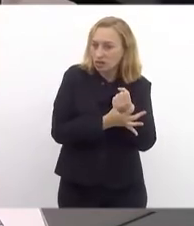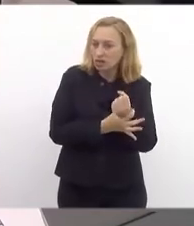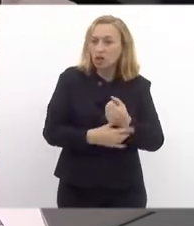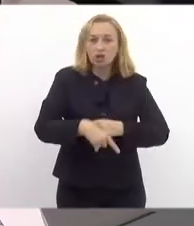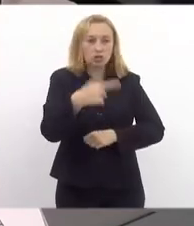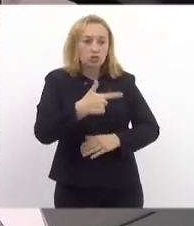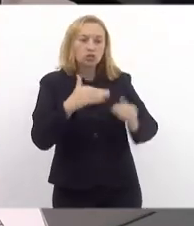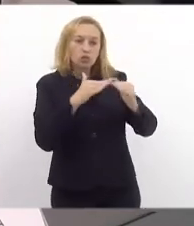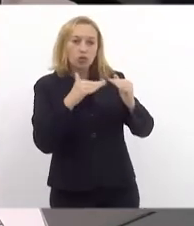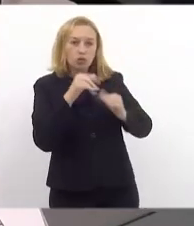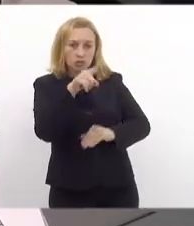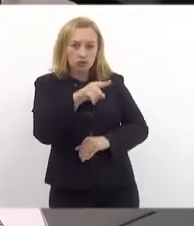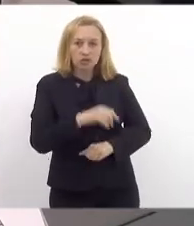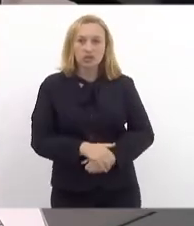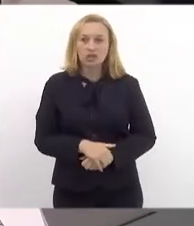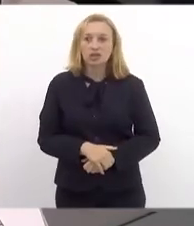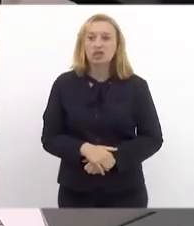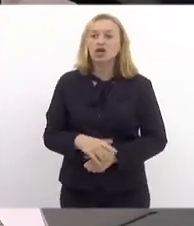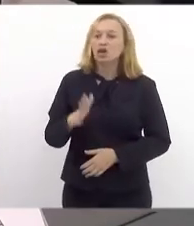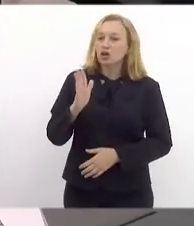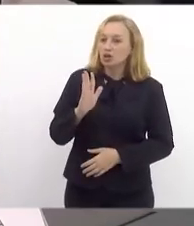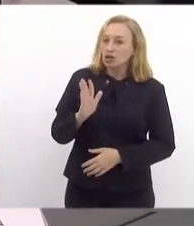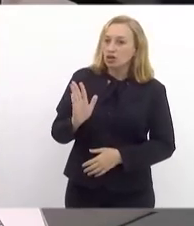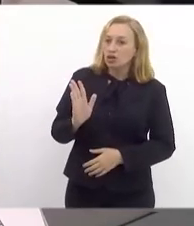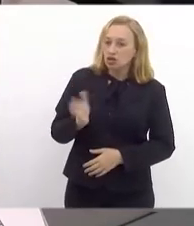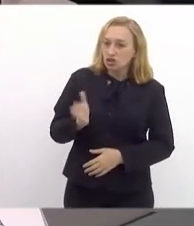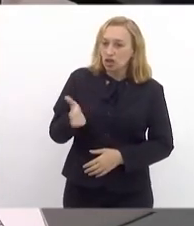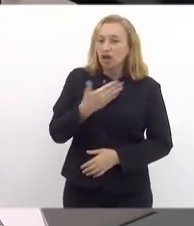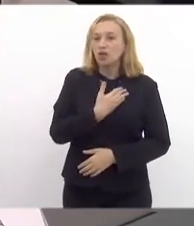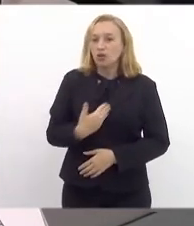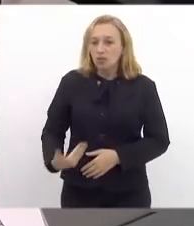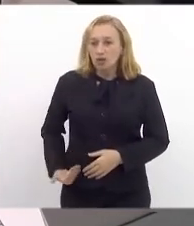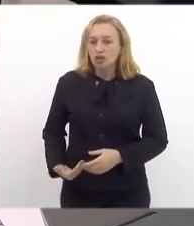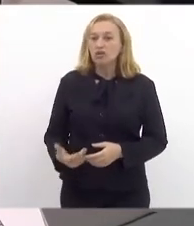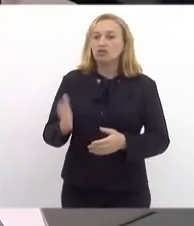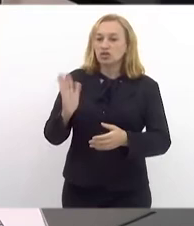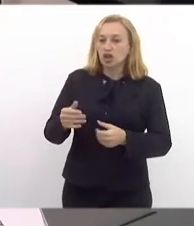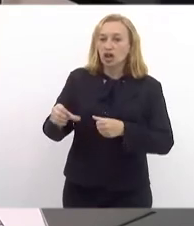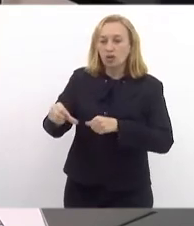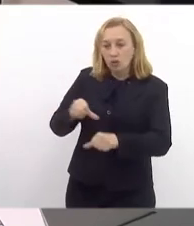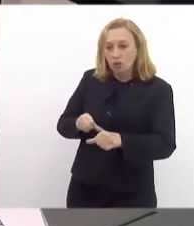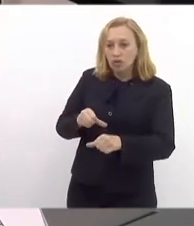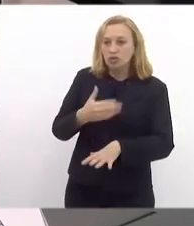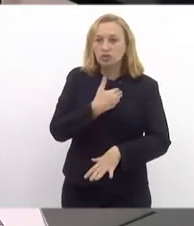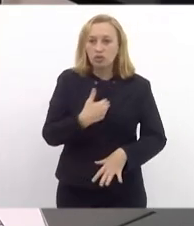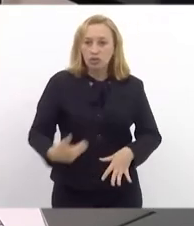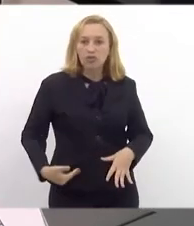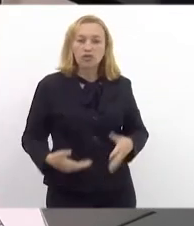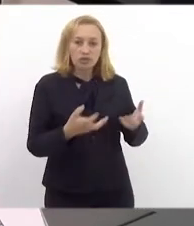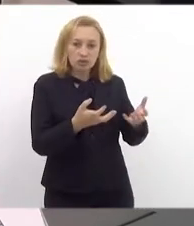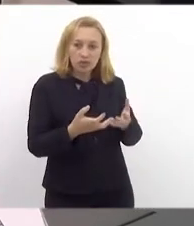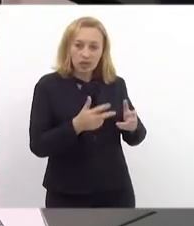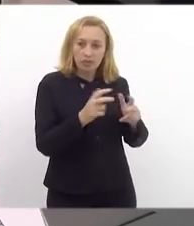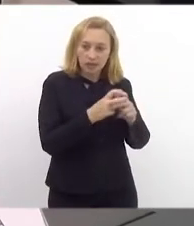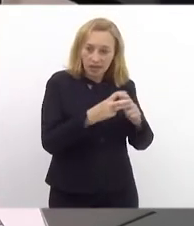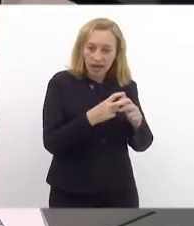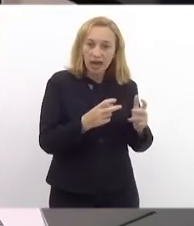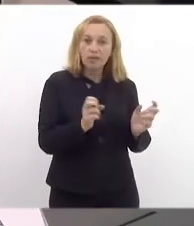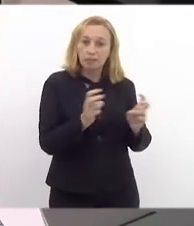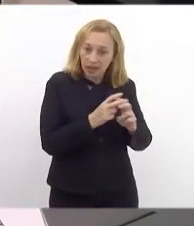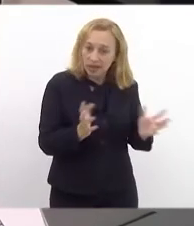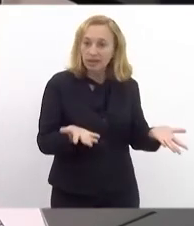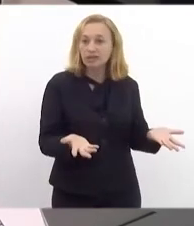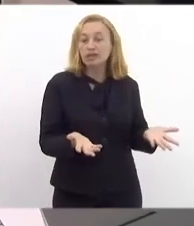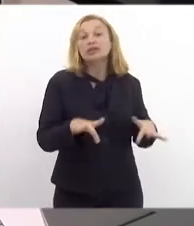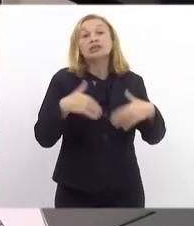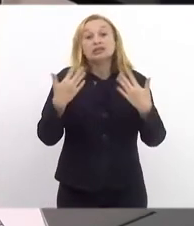concordo com você deixa fui governo Eu já fui posição o governo quando quer arrumar alguma confusão e arruma entendeu